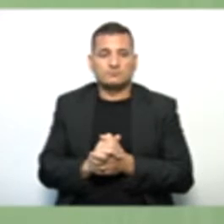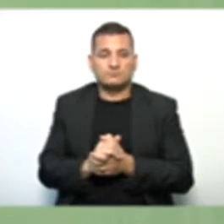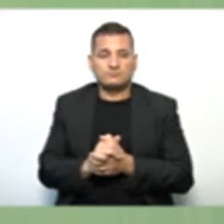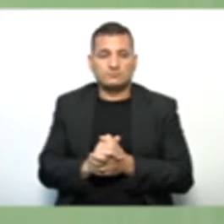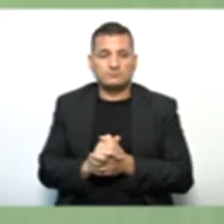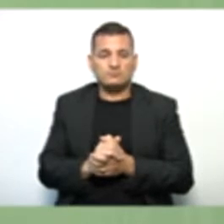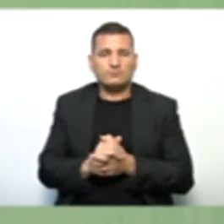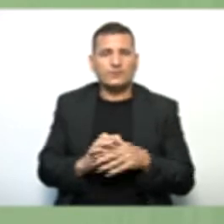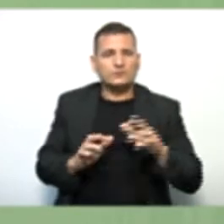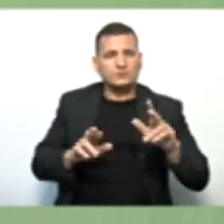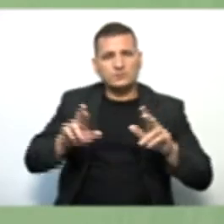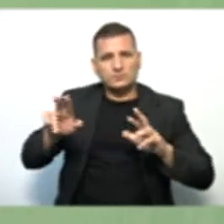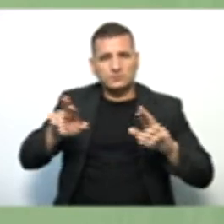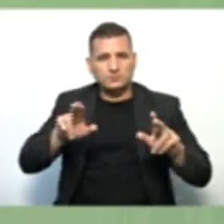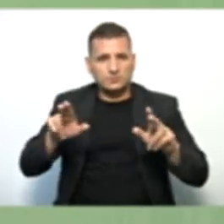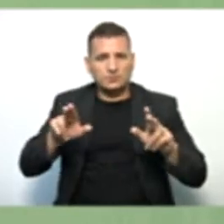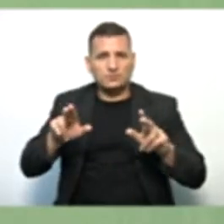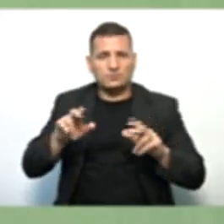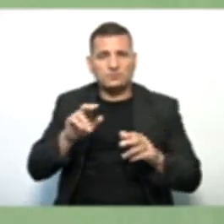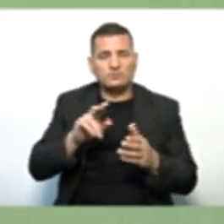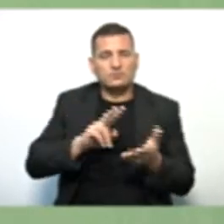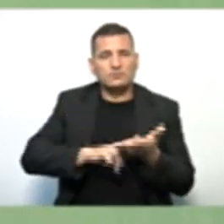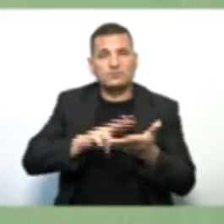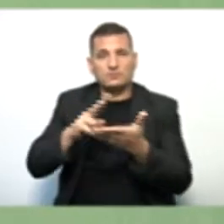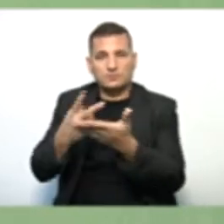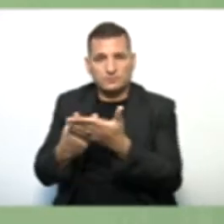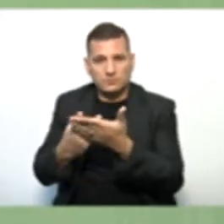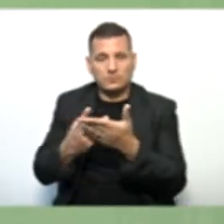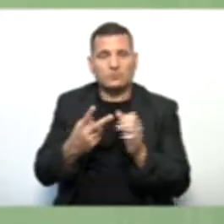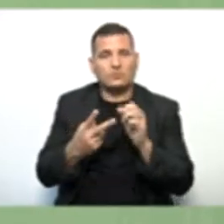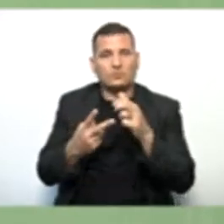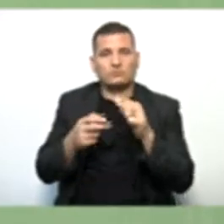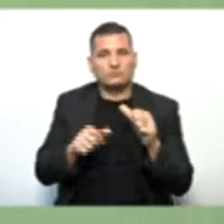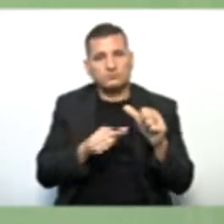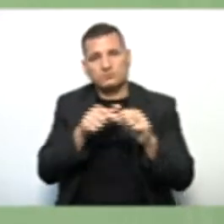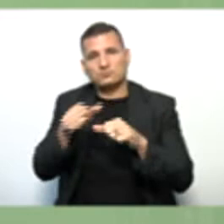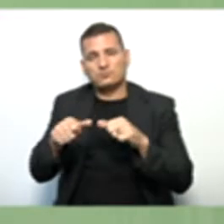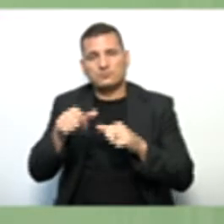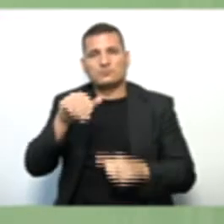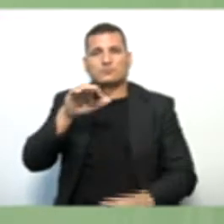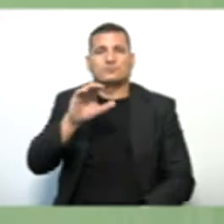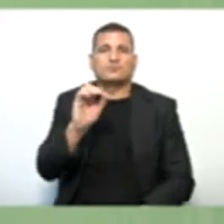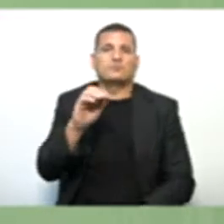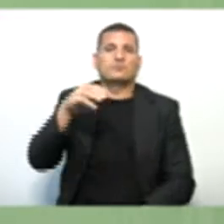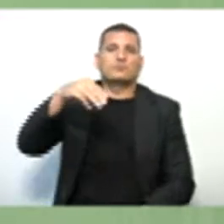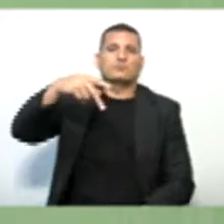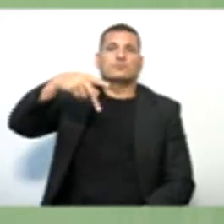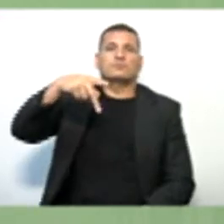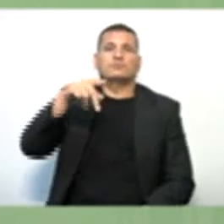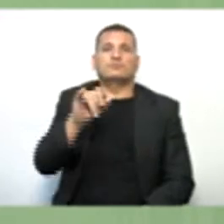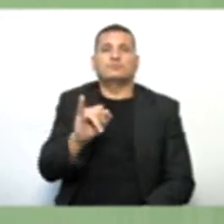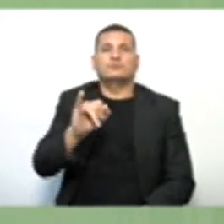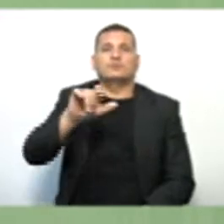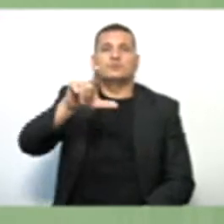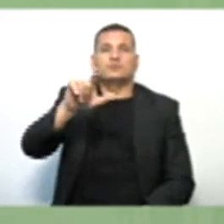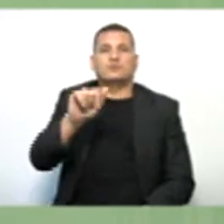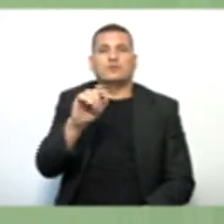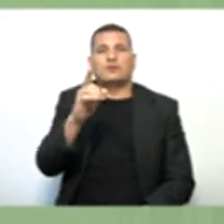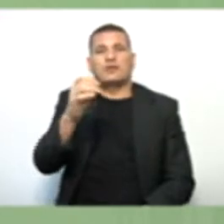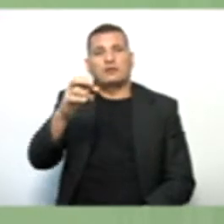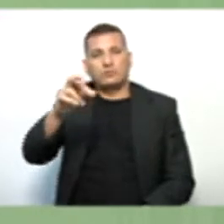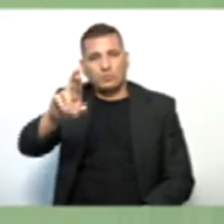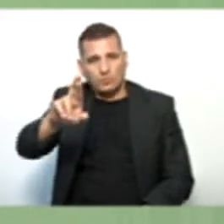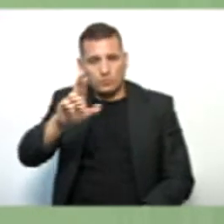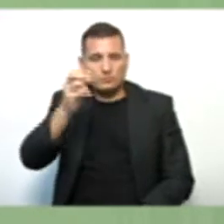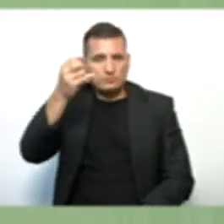Diferenciar compiladores e interpretadores, tá bom? Eu não sei se vocês lembram, mas eu falei isso em uma aula e eu vou reforçar